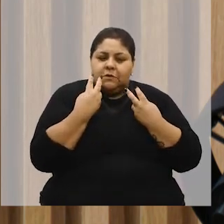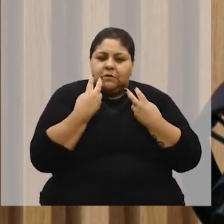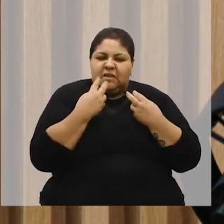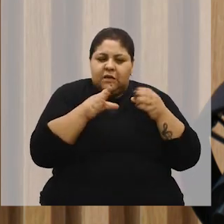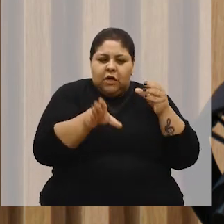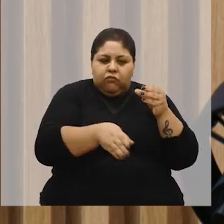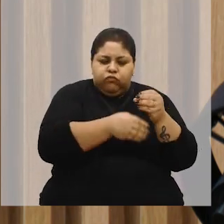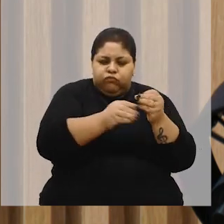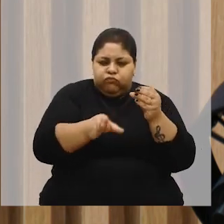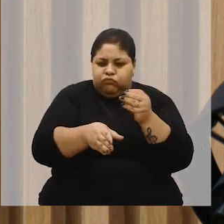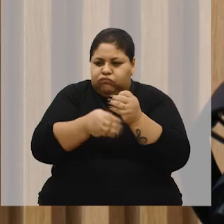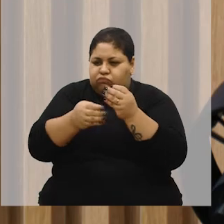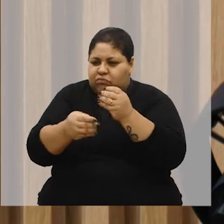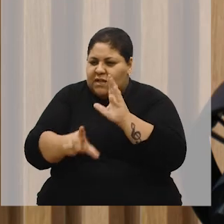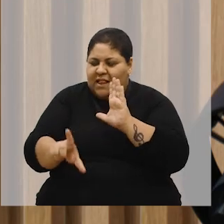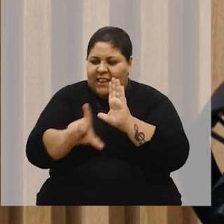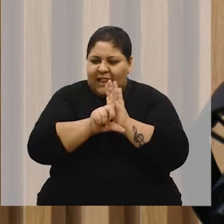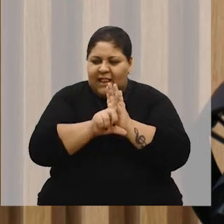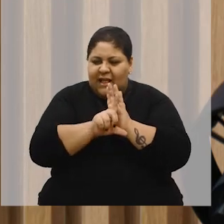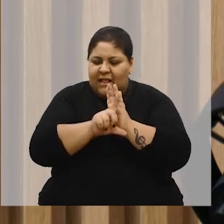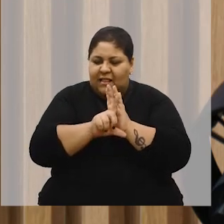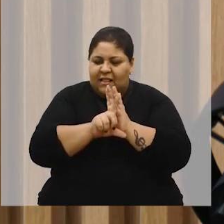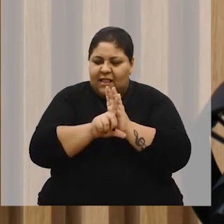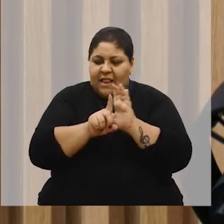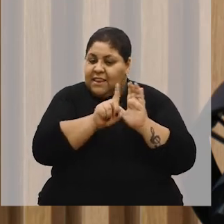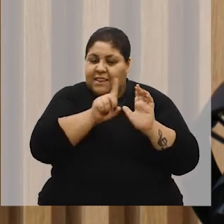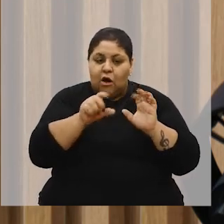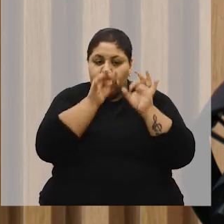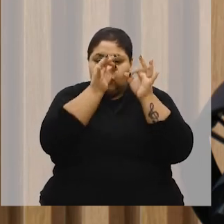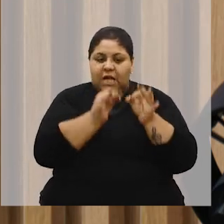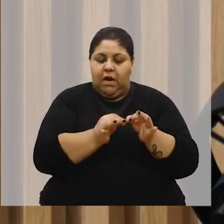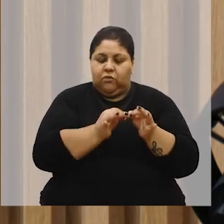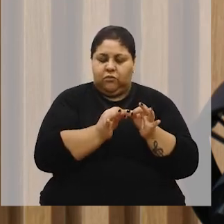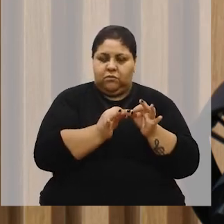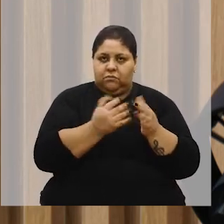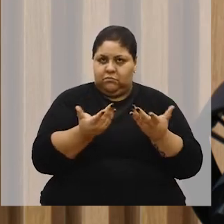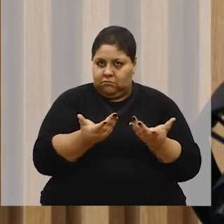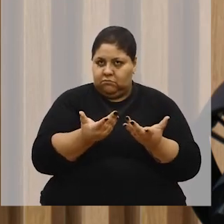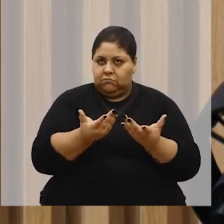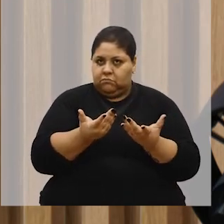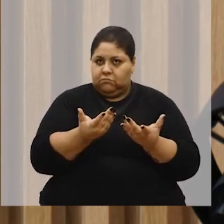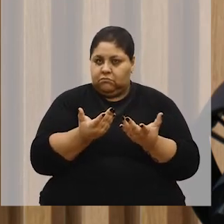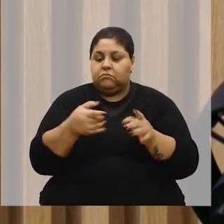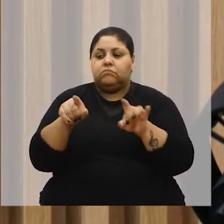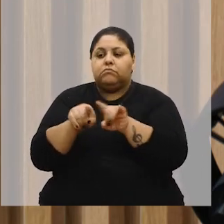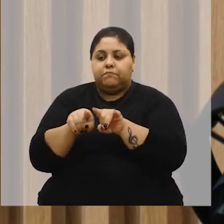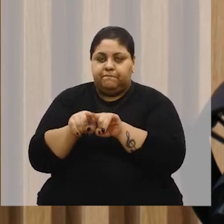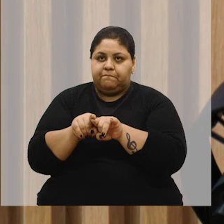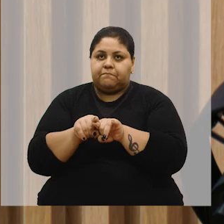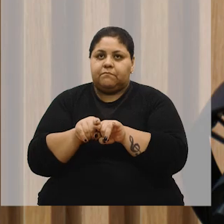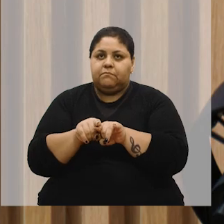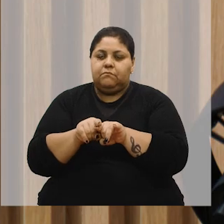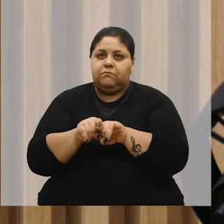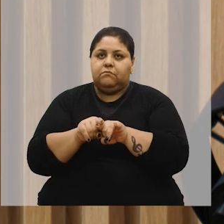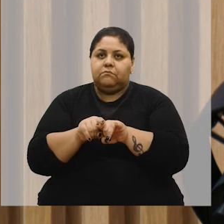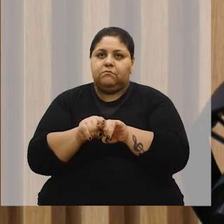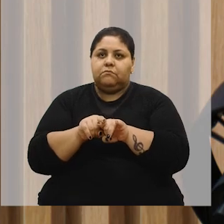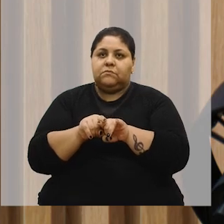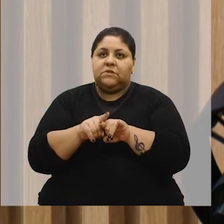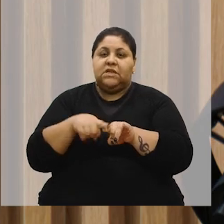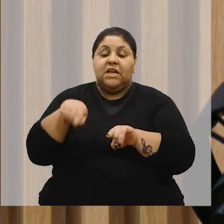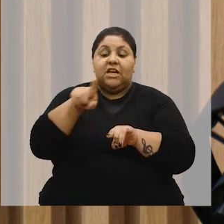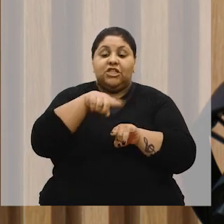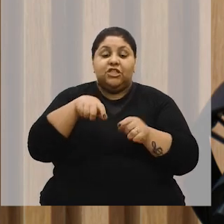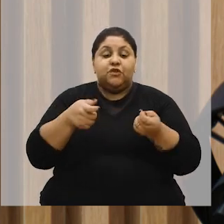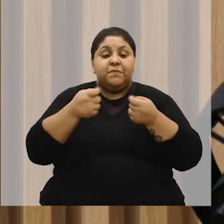de vírgulas não seria adequado. Então, aí vai também, né? De tempos em tempos, a gente